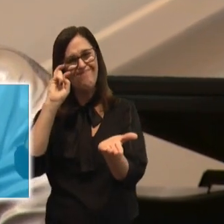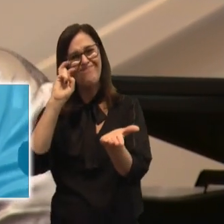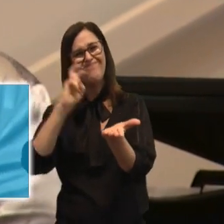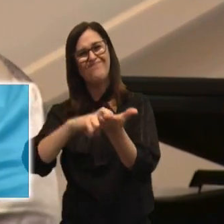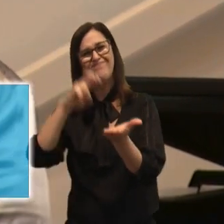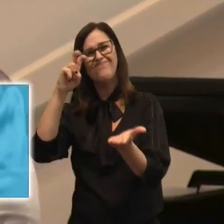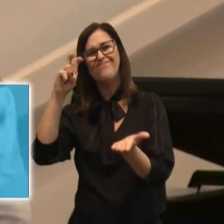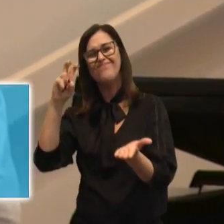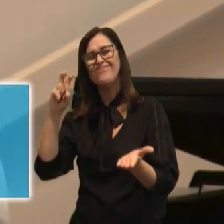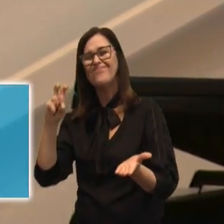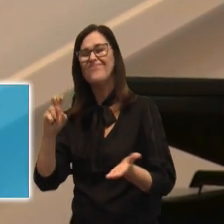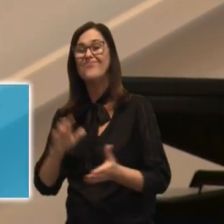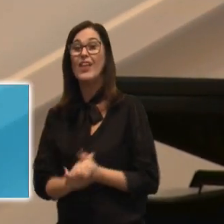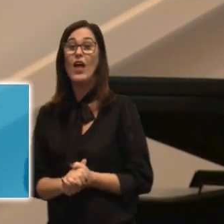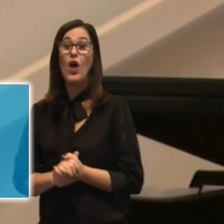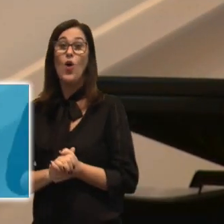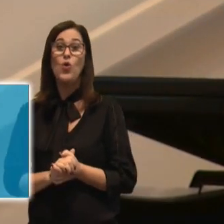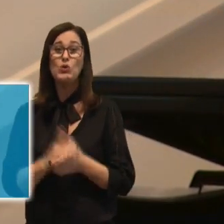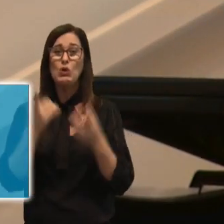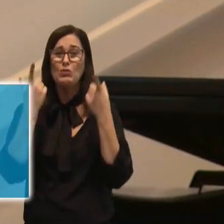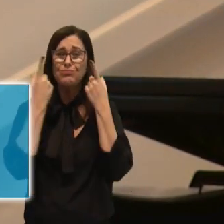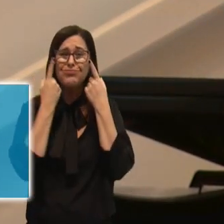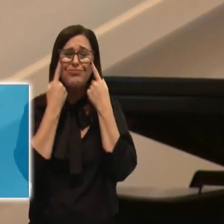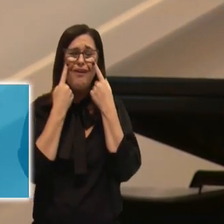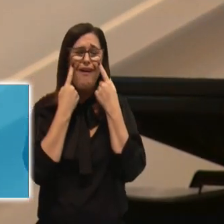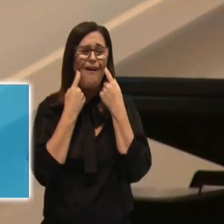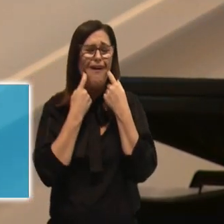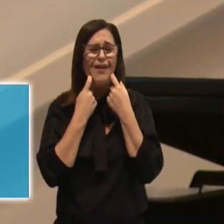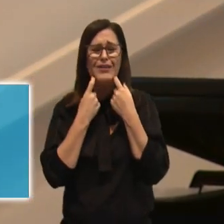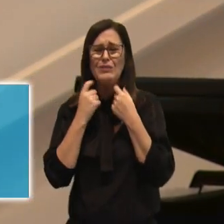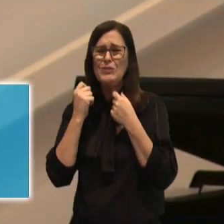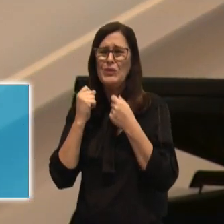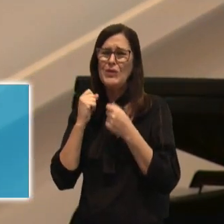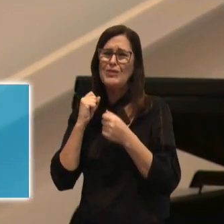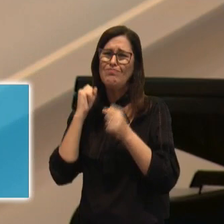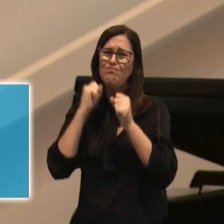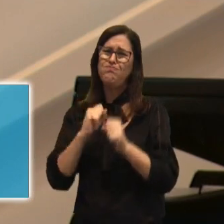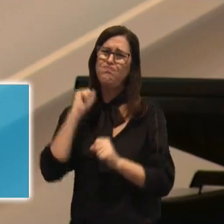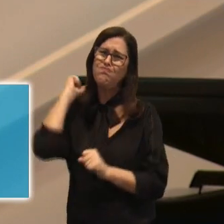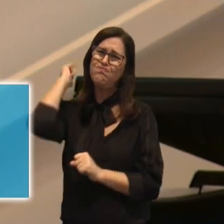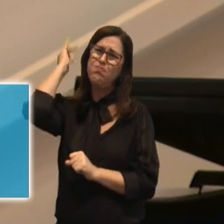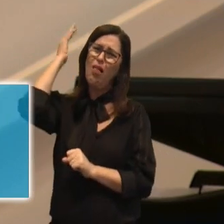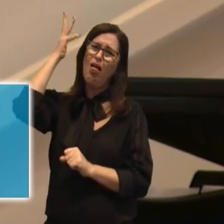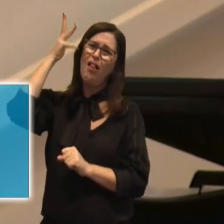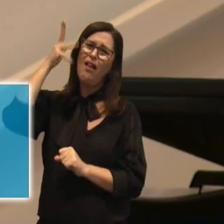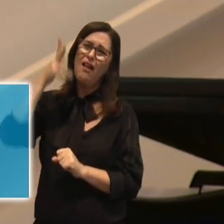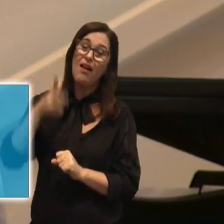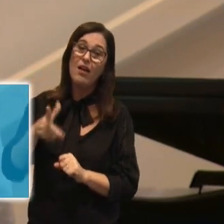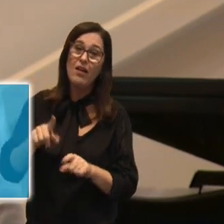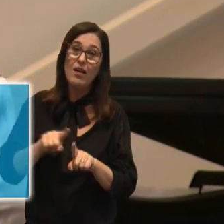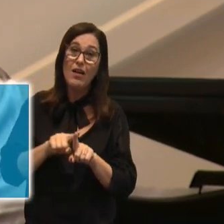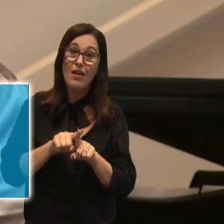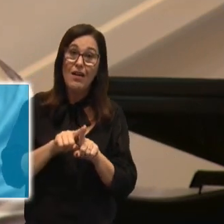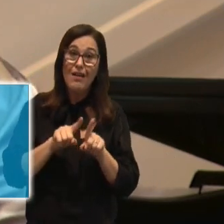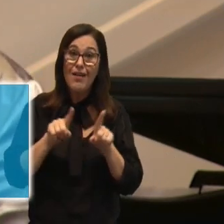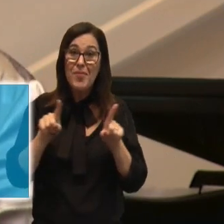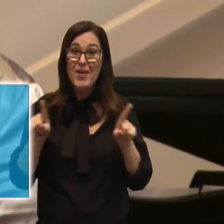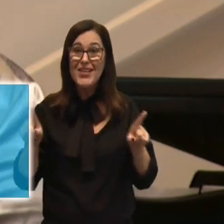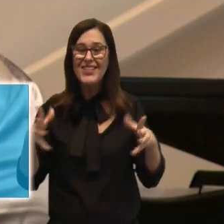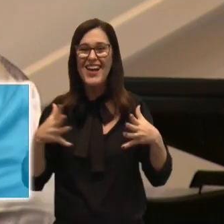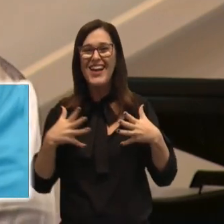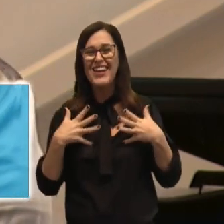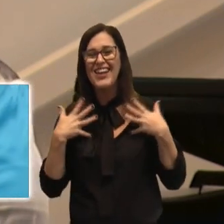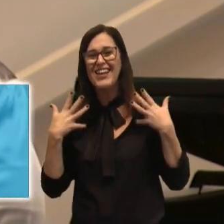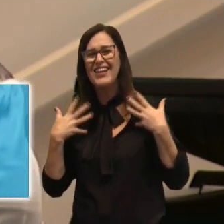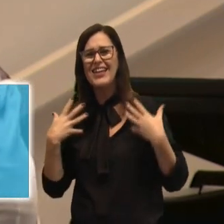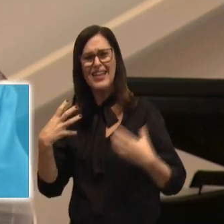de manhã. O choro pode durar uma noite,